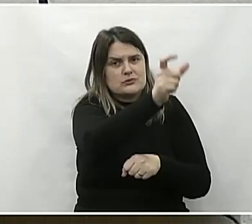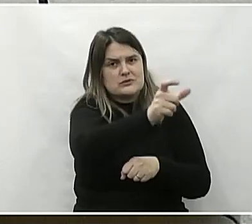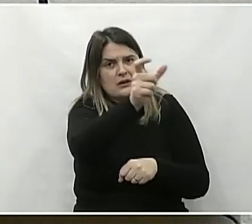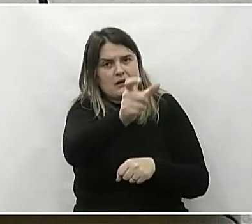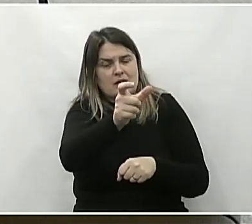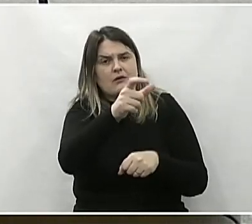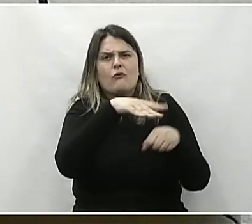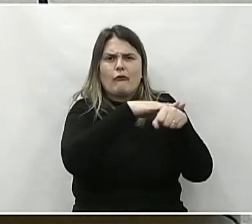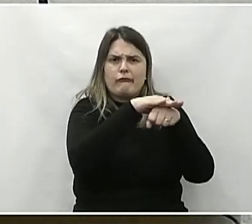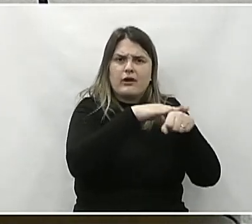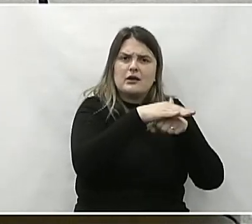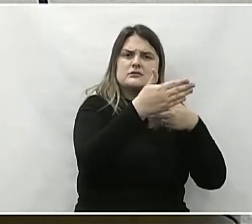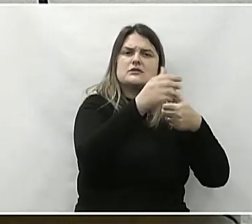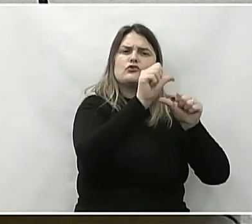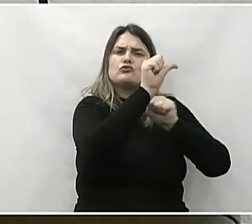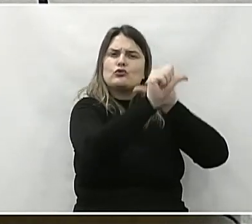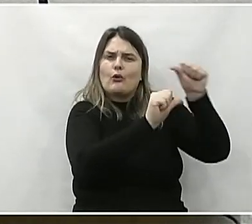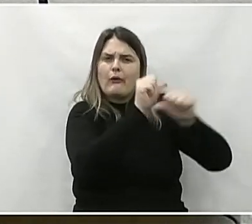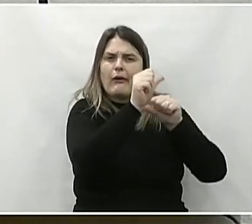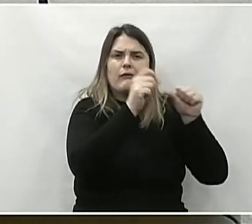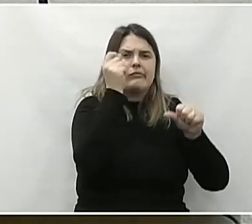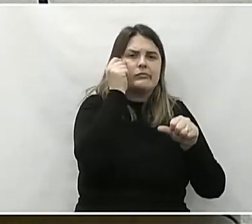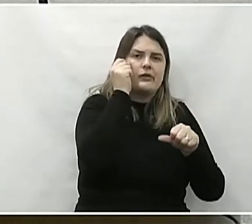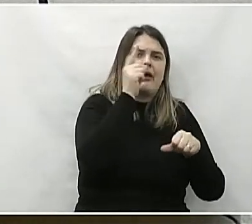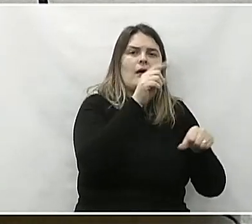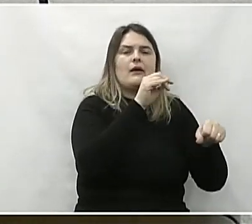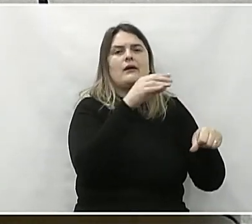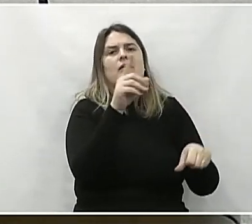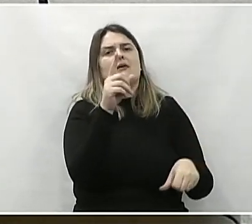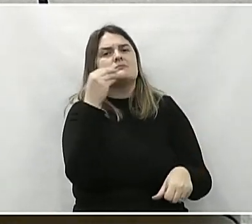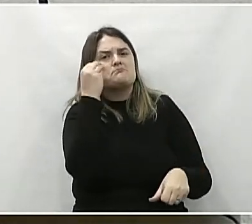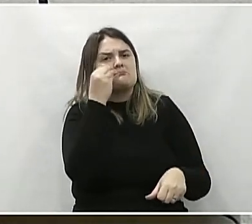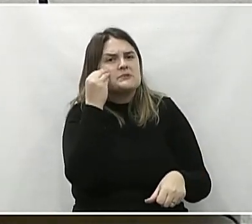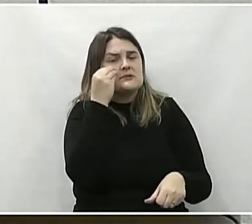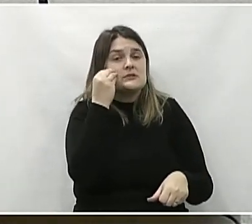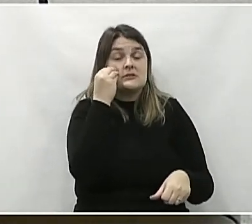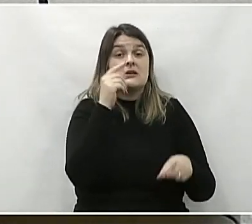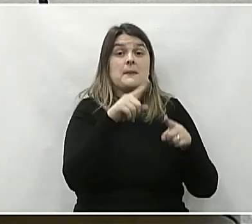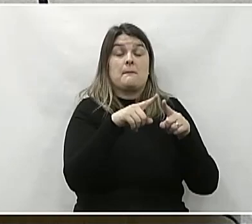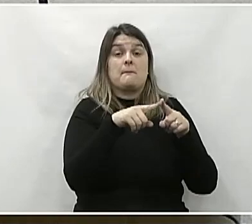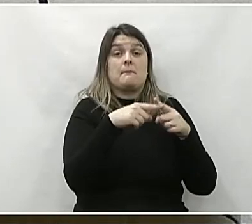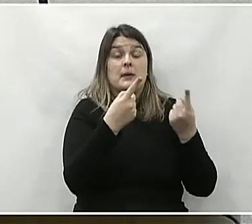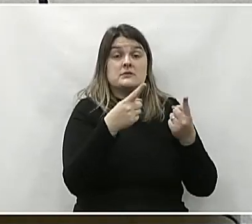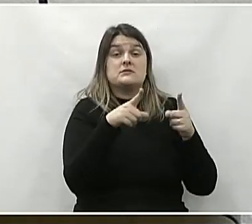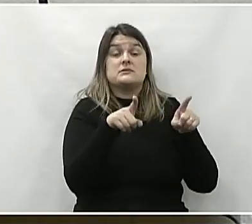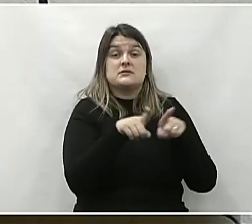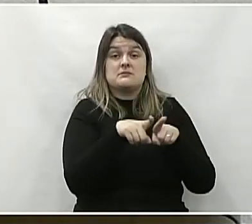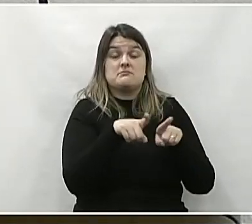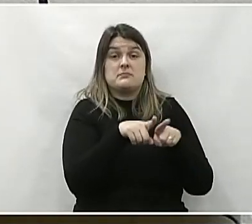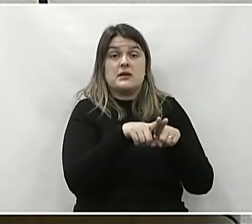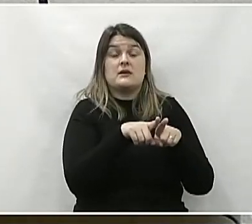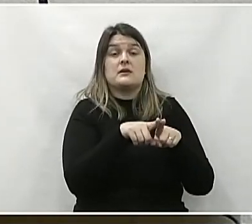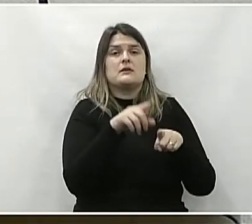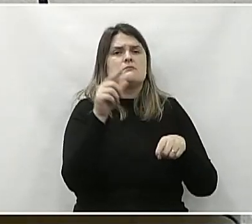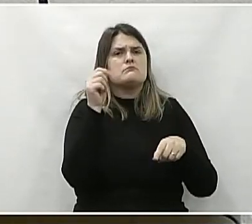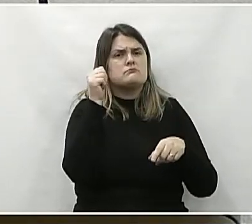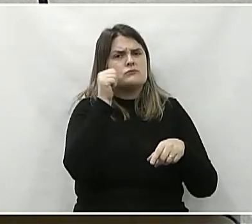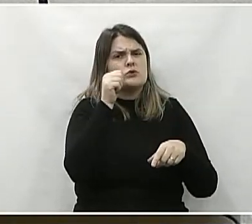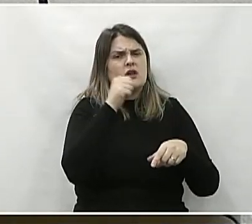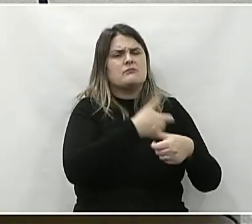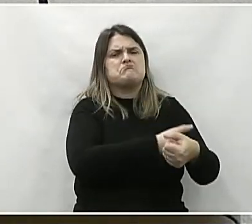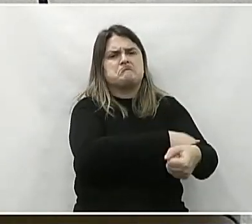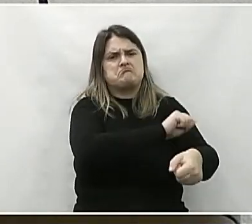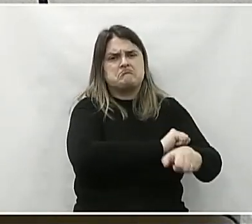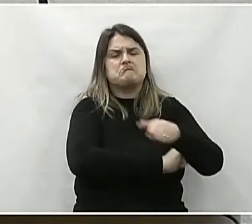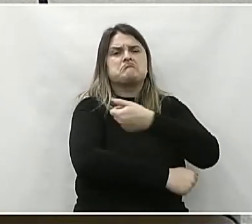estão ali o que tem acima de tudo a experiência mas que estão distintas para trabalhar